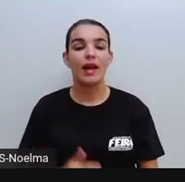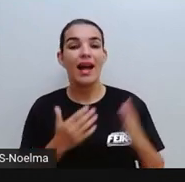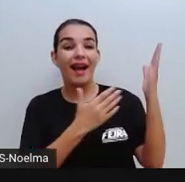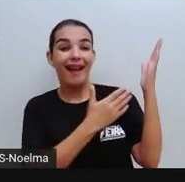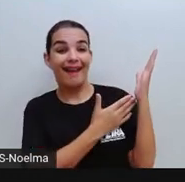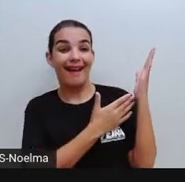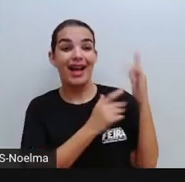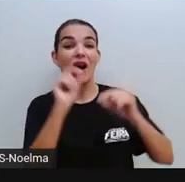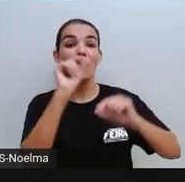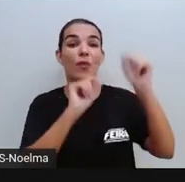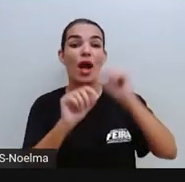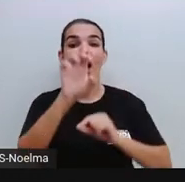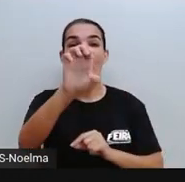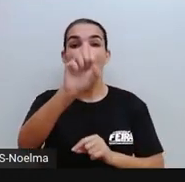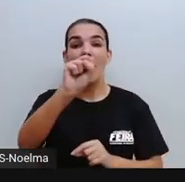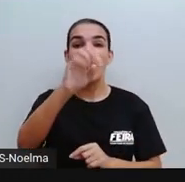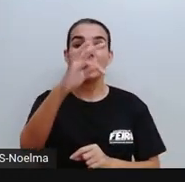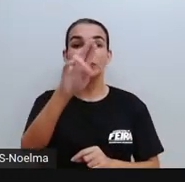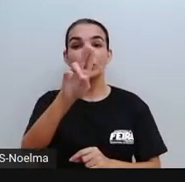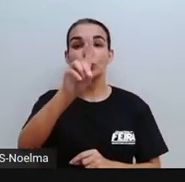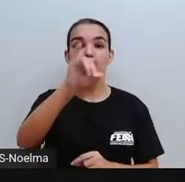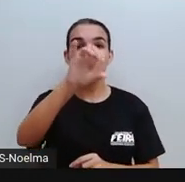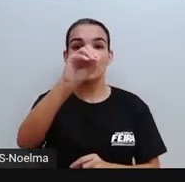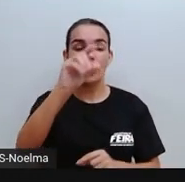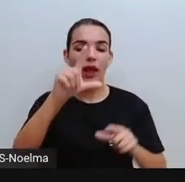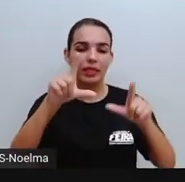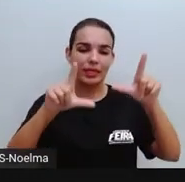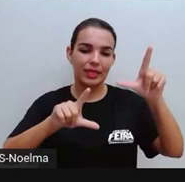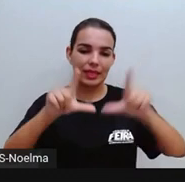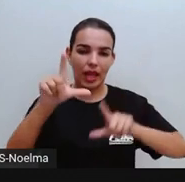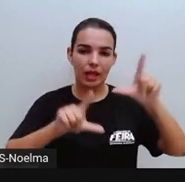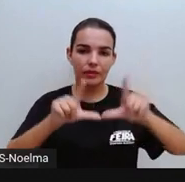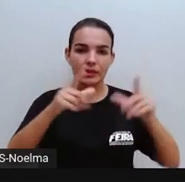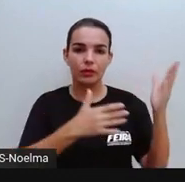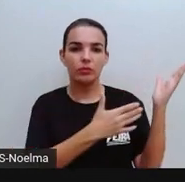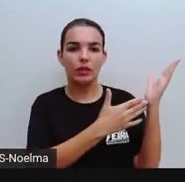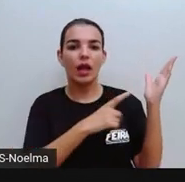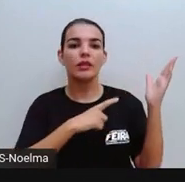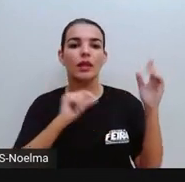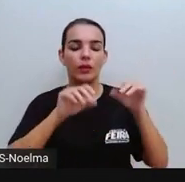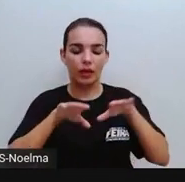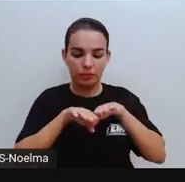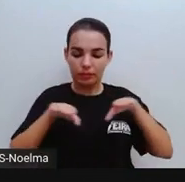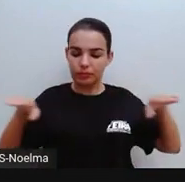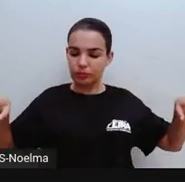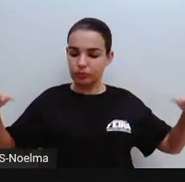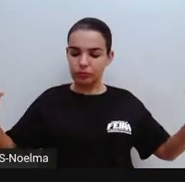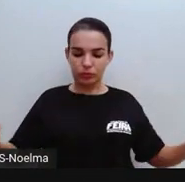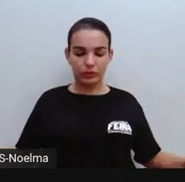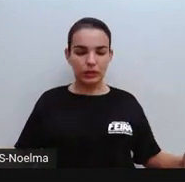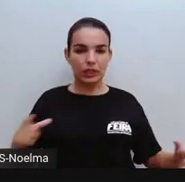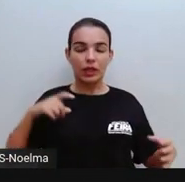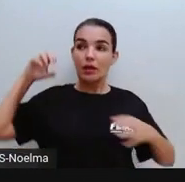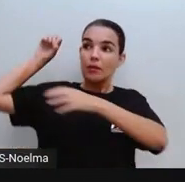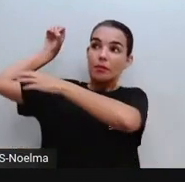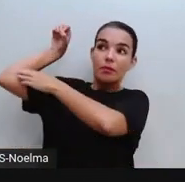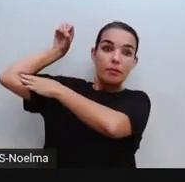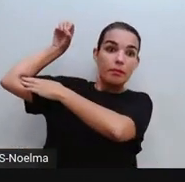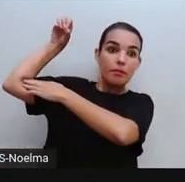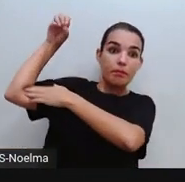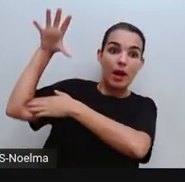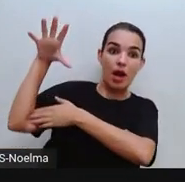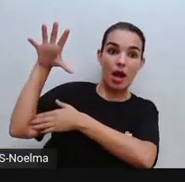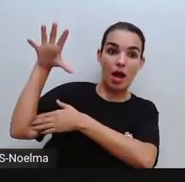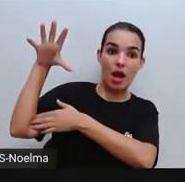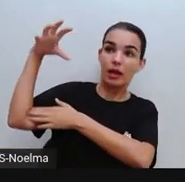no estúdio de TV também a gente tem a bancada usou o pote está aqui É A